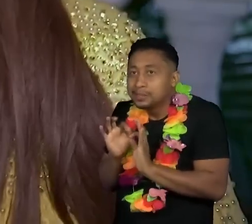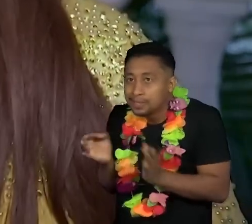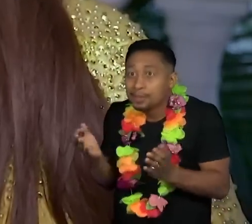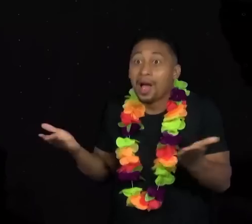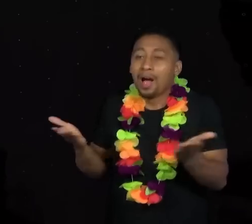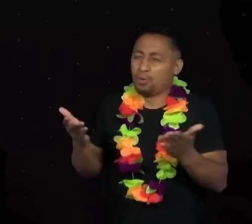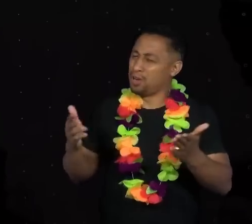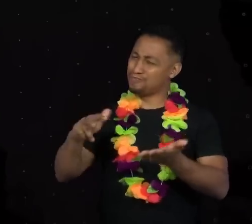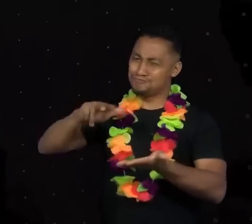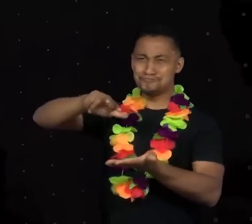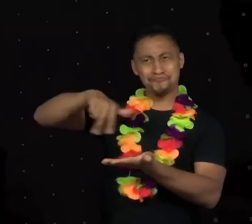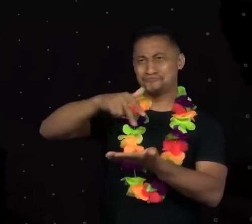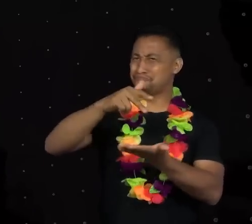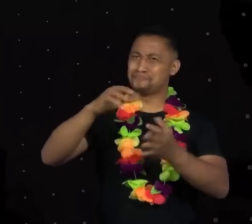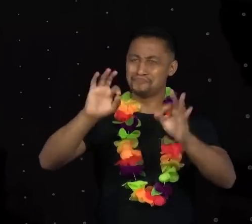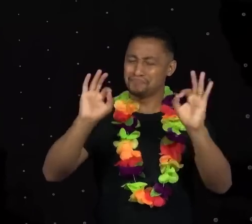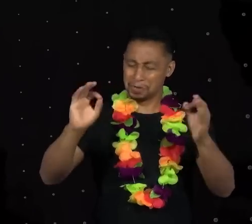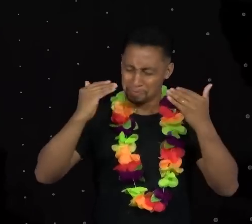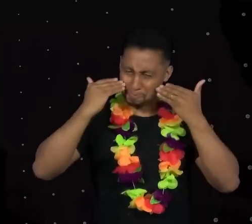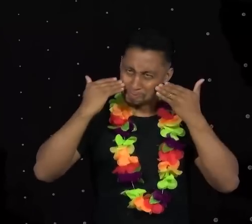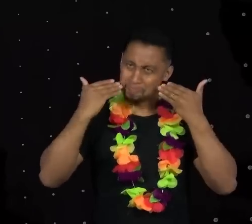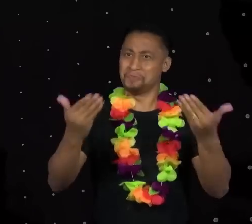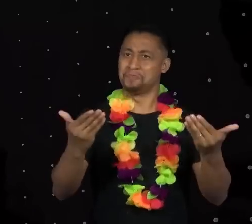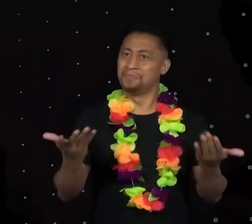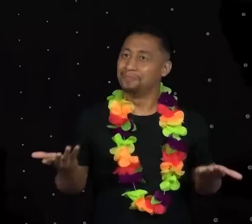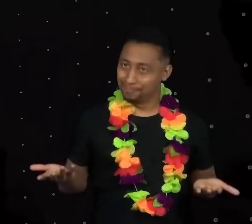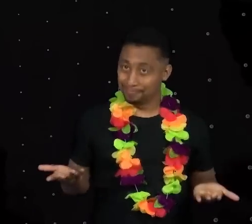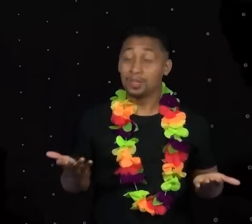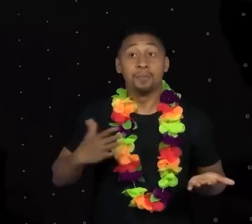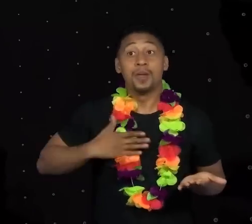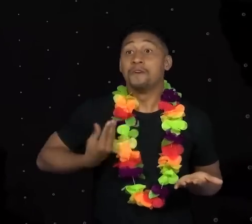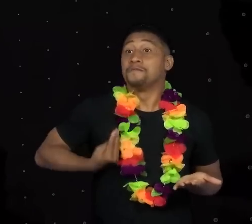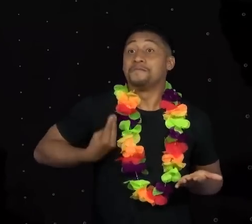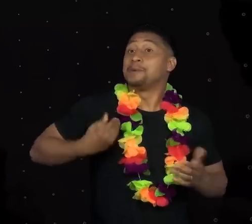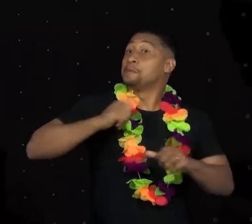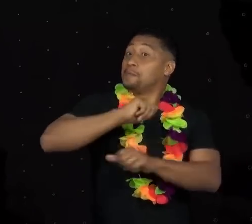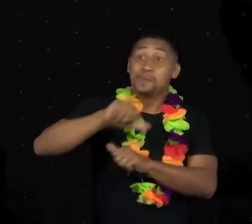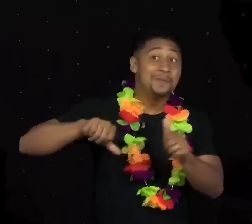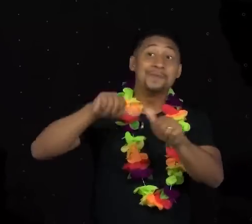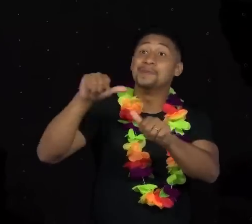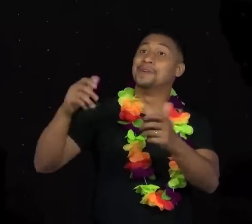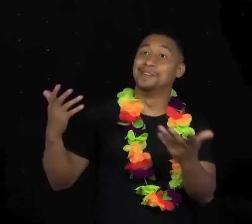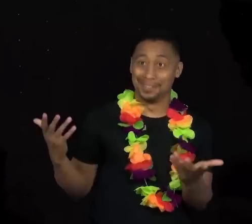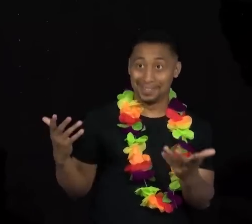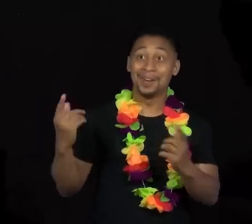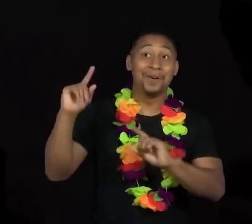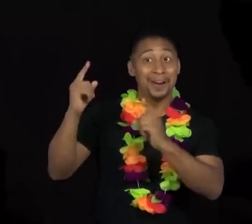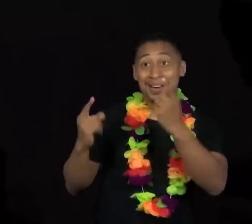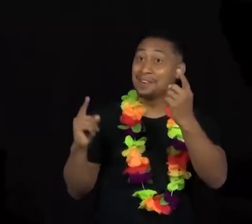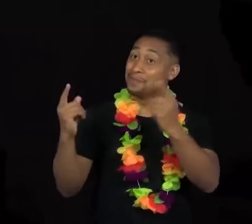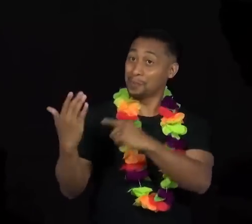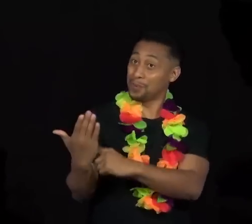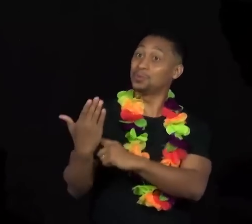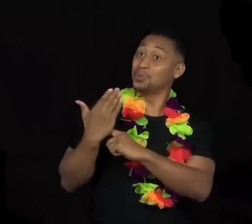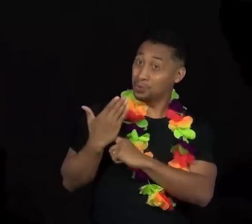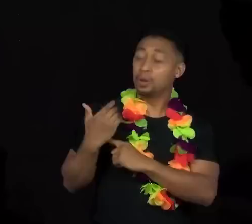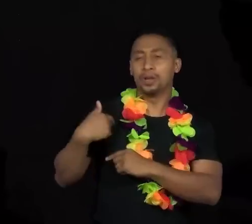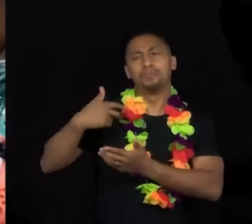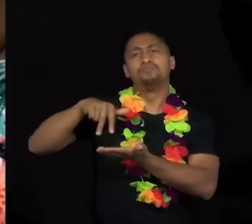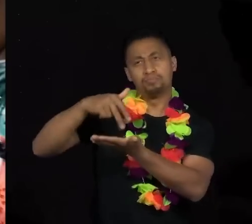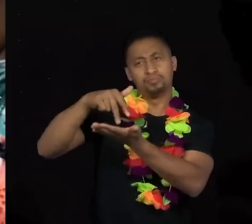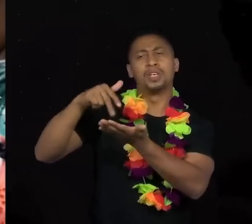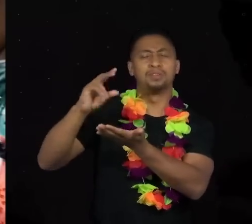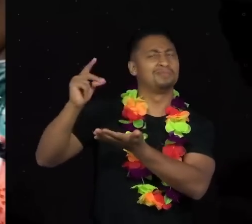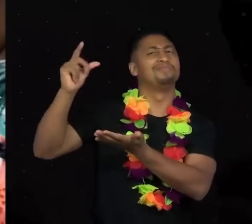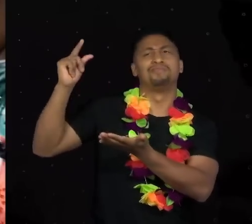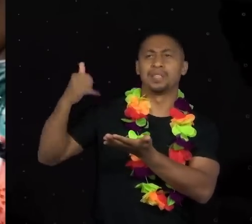Carolina depois. O carnaval fez a minha vida virar do avesso, eu falo. Eu sou transista desde os meus 14 anos, hoje